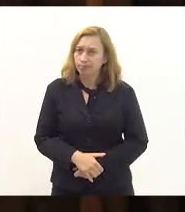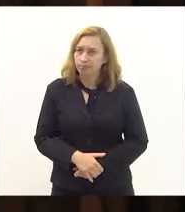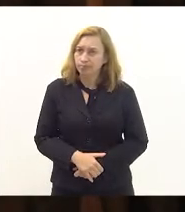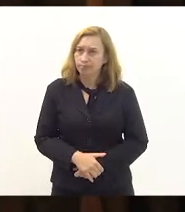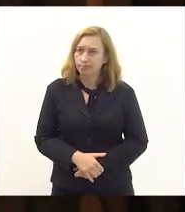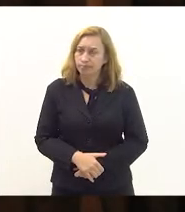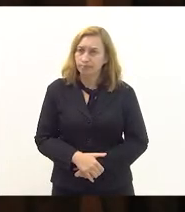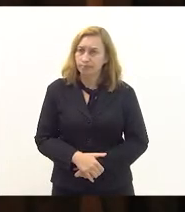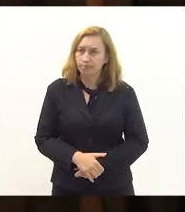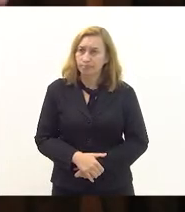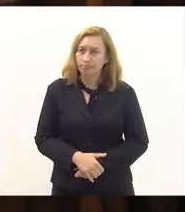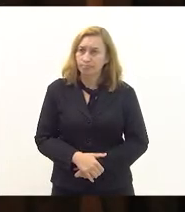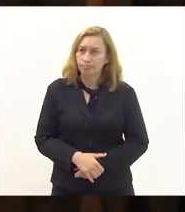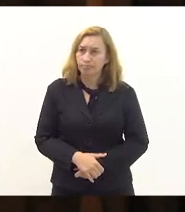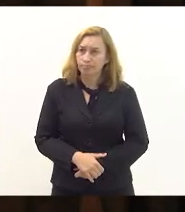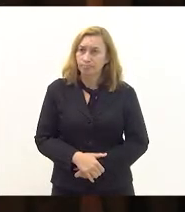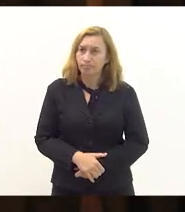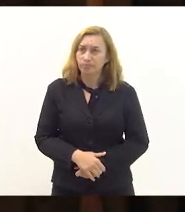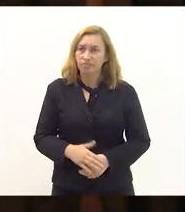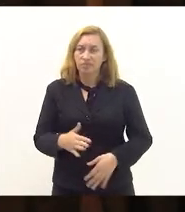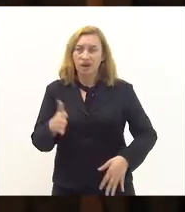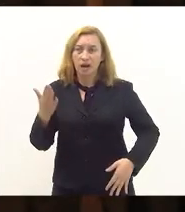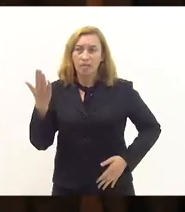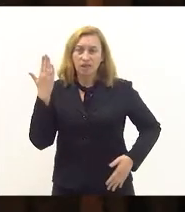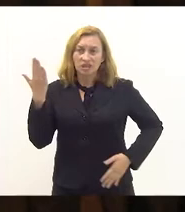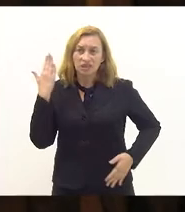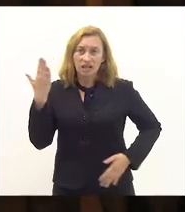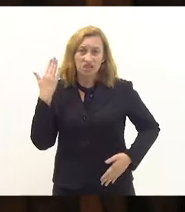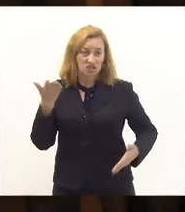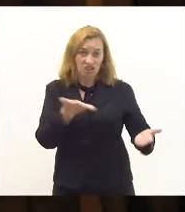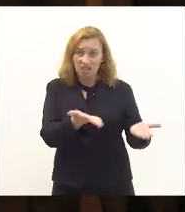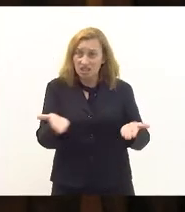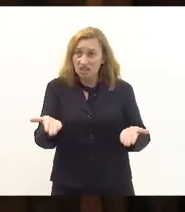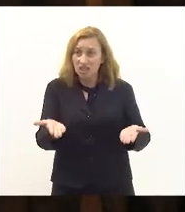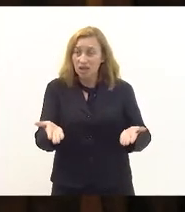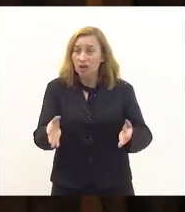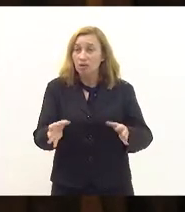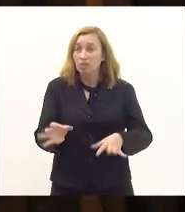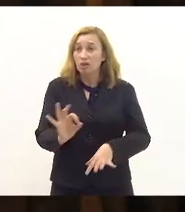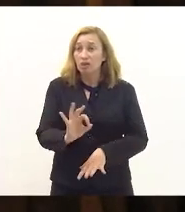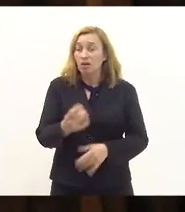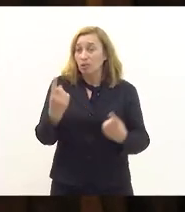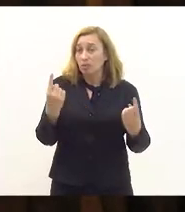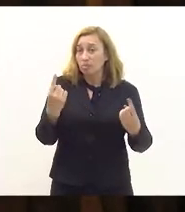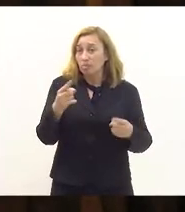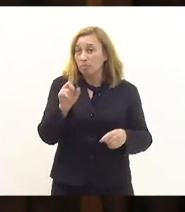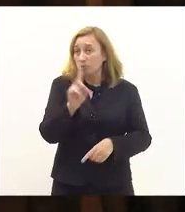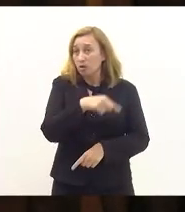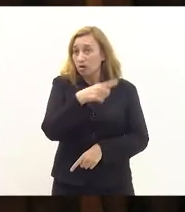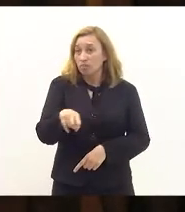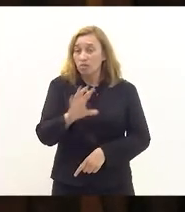dizem que a criminalidade está assim porque o Brizola proibiu a polícia de subir o morro. Não.